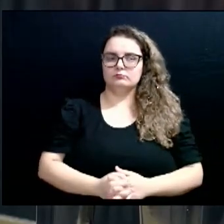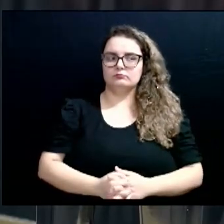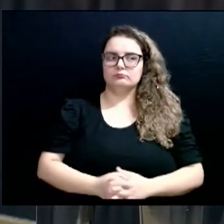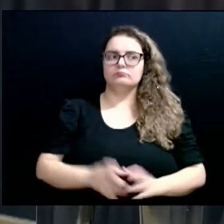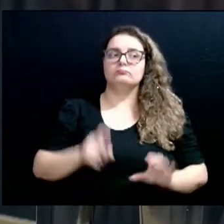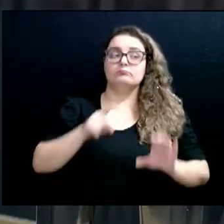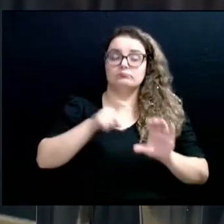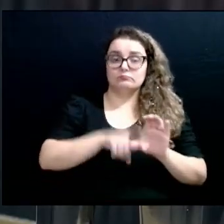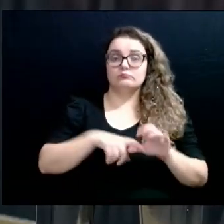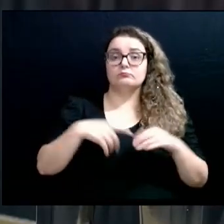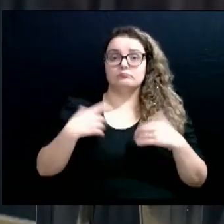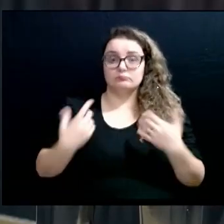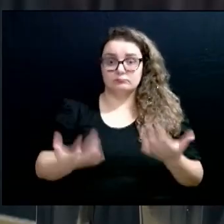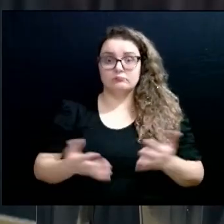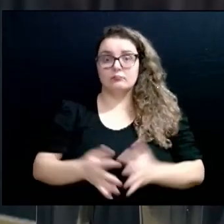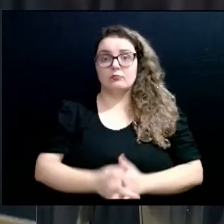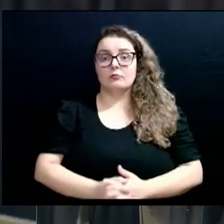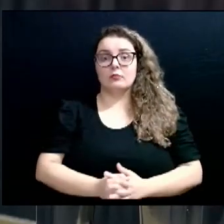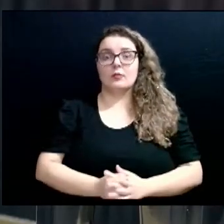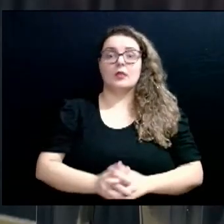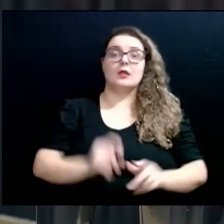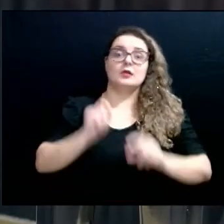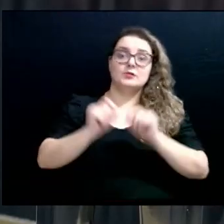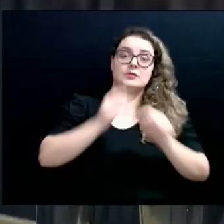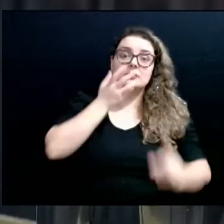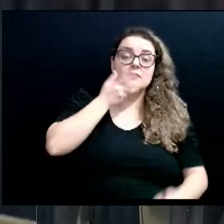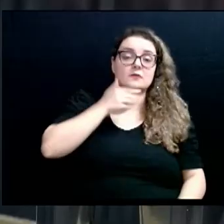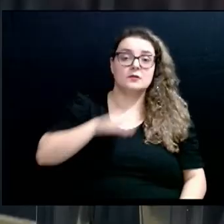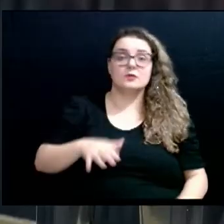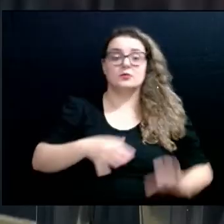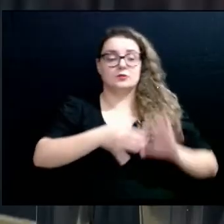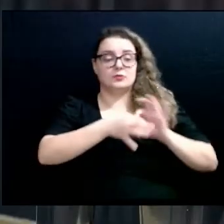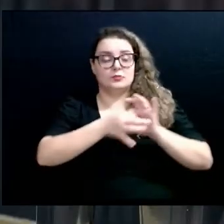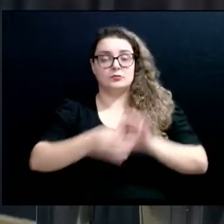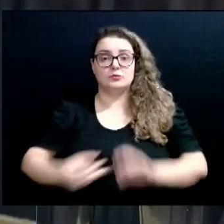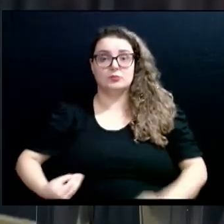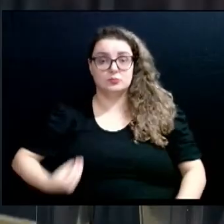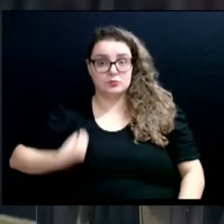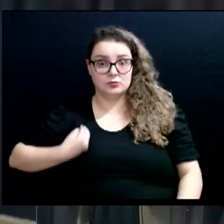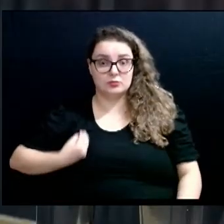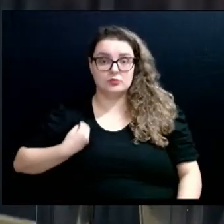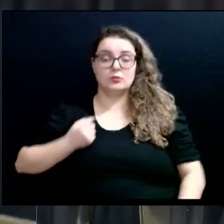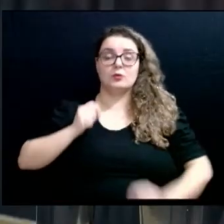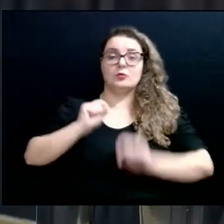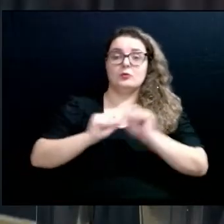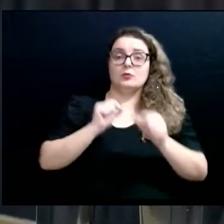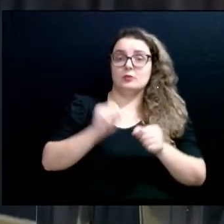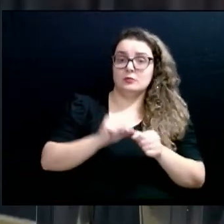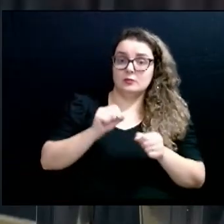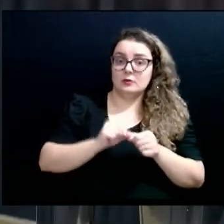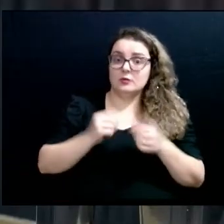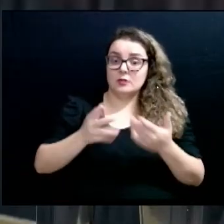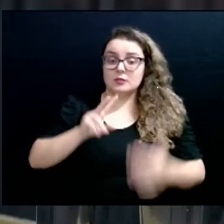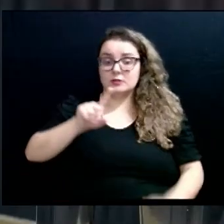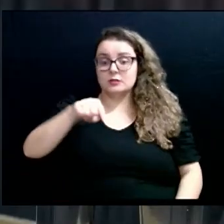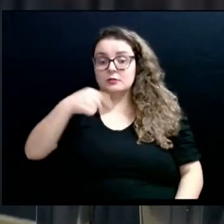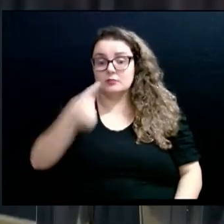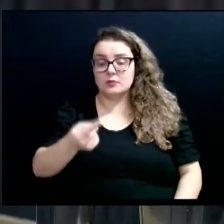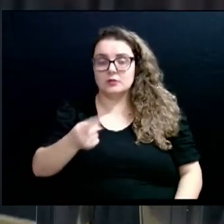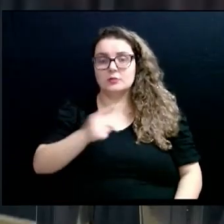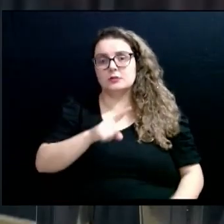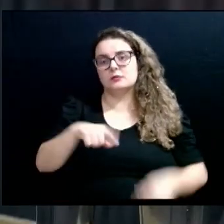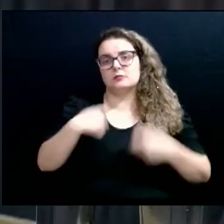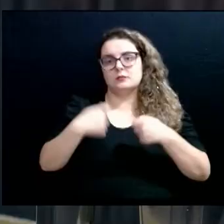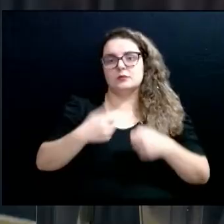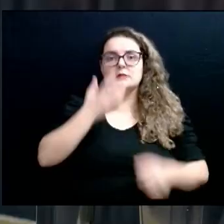né, assim, de quem é a criança, do contexto que ela vive, do que vai ser feito com isso depois. Então, não necessariamente uma criança